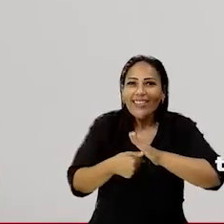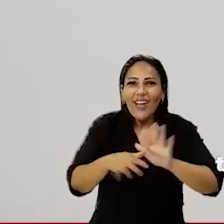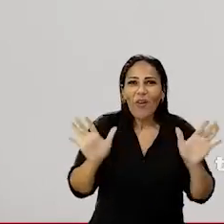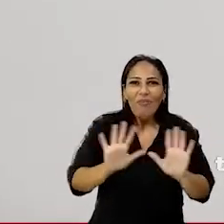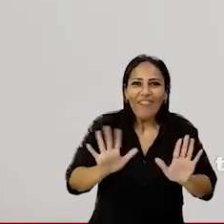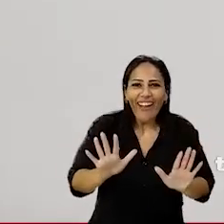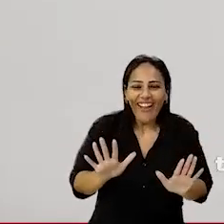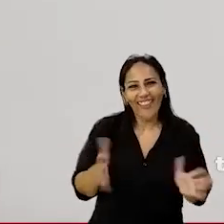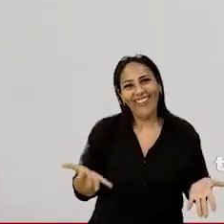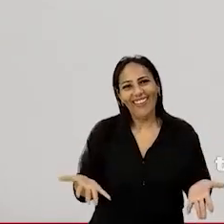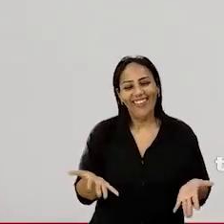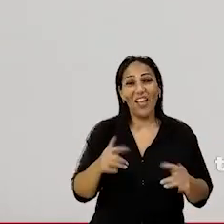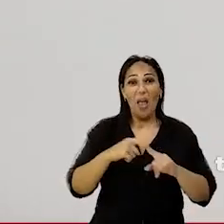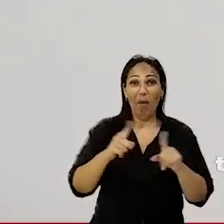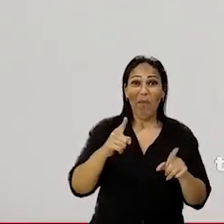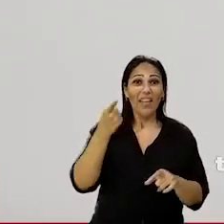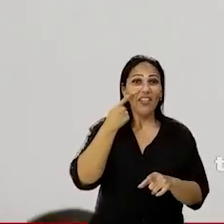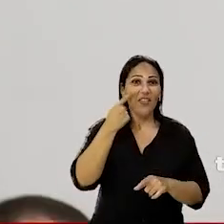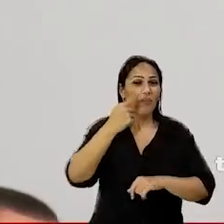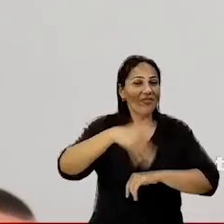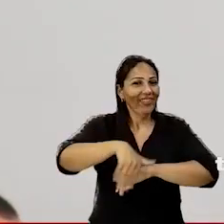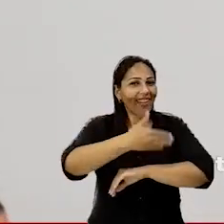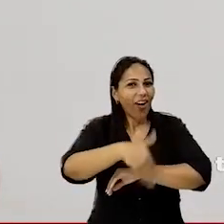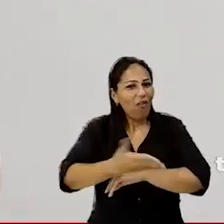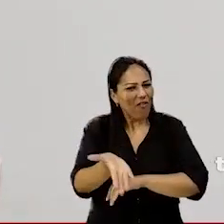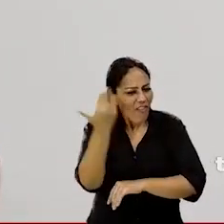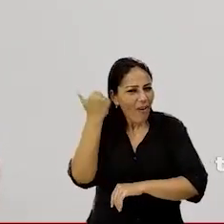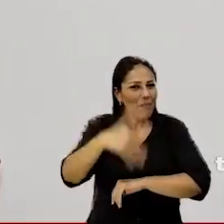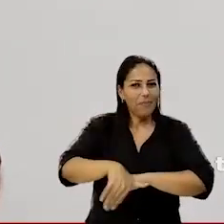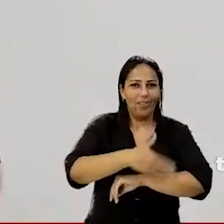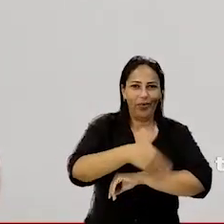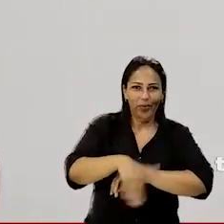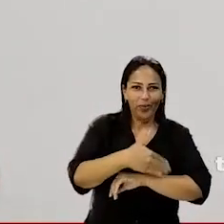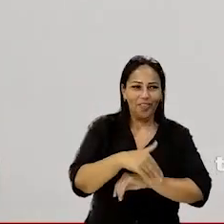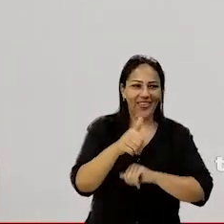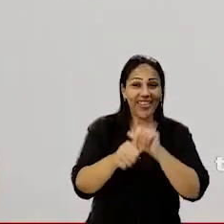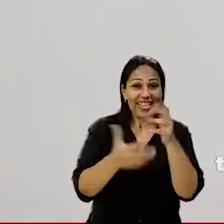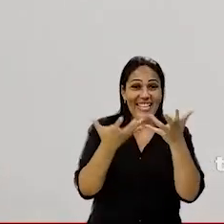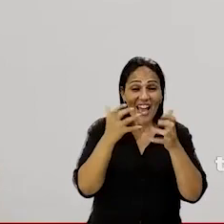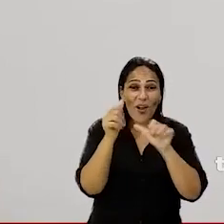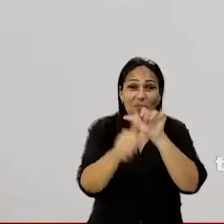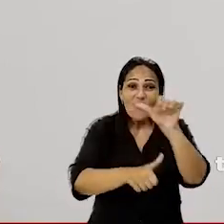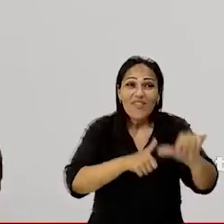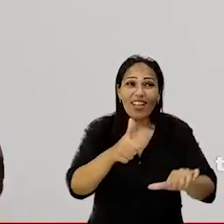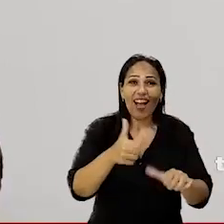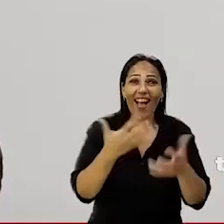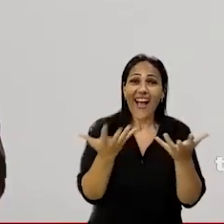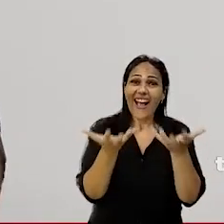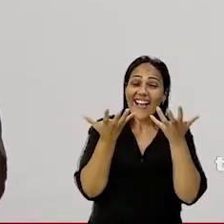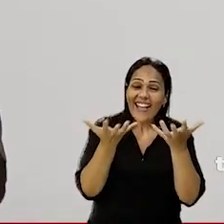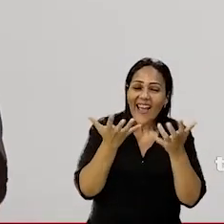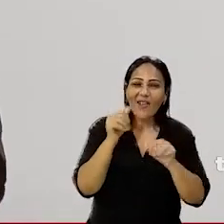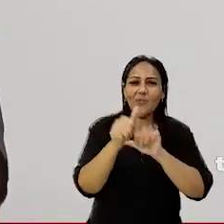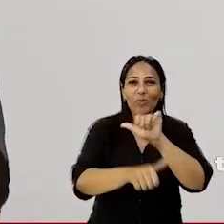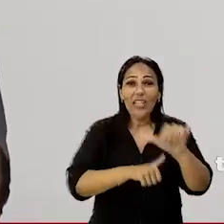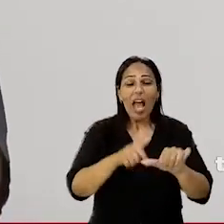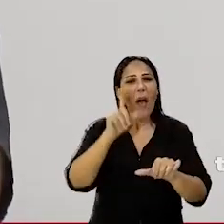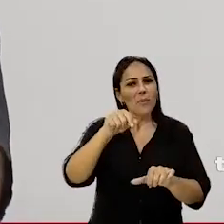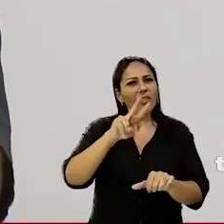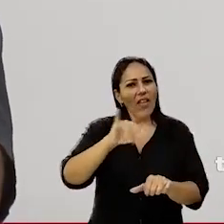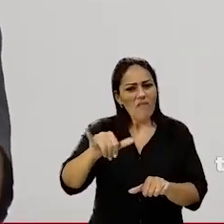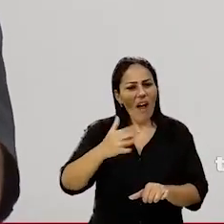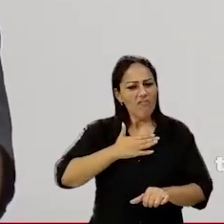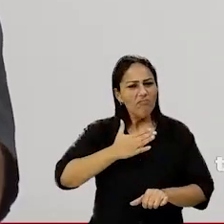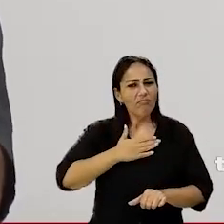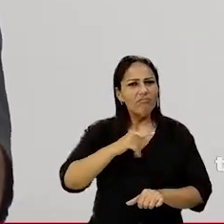para a rua. Vamos para a rua, o povo quer mudar. Querem mudar. E a mudança vai ser